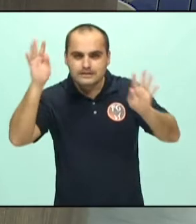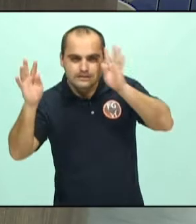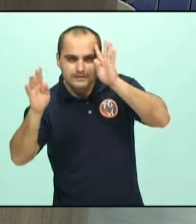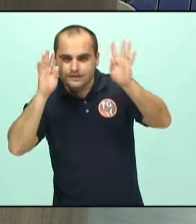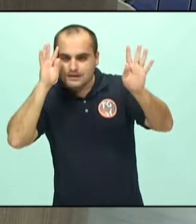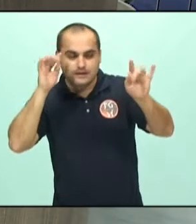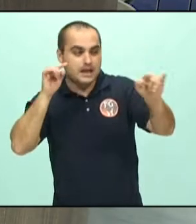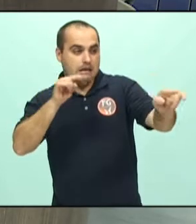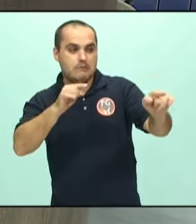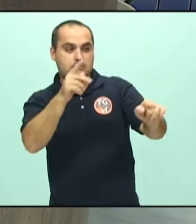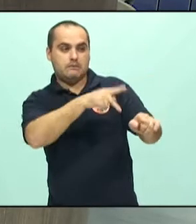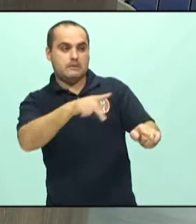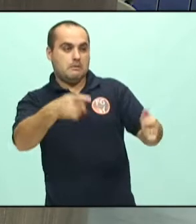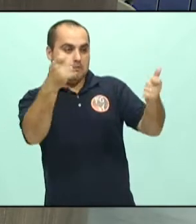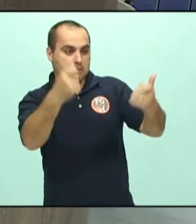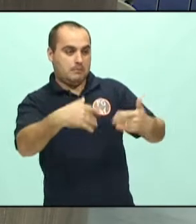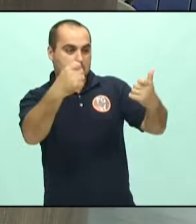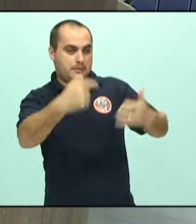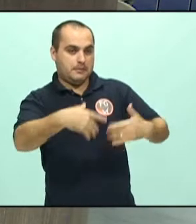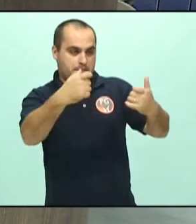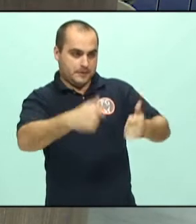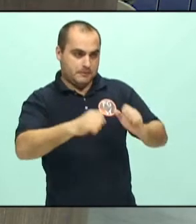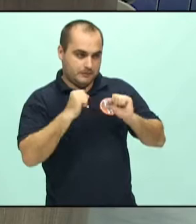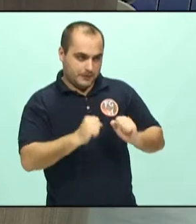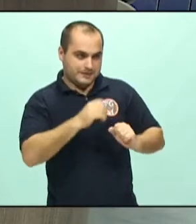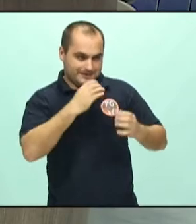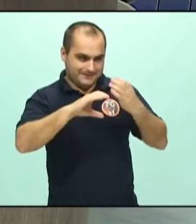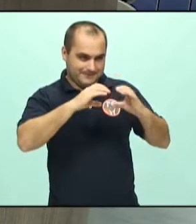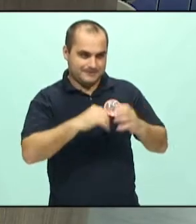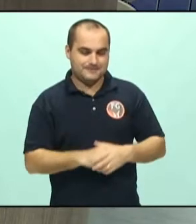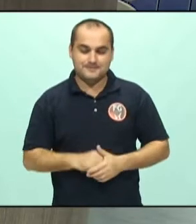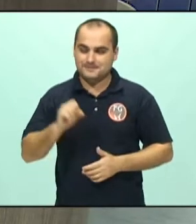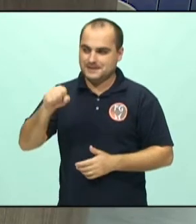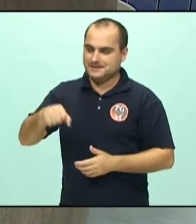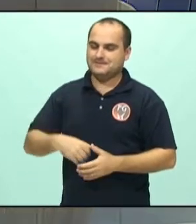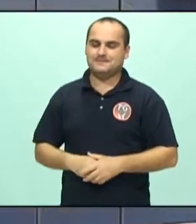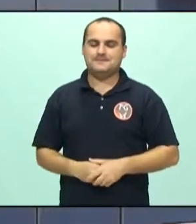pelo professor com relação ao artista? Sim.